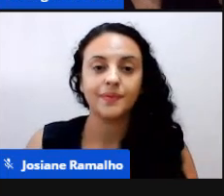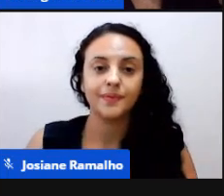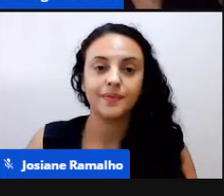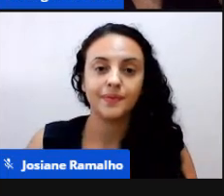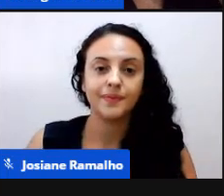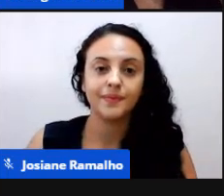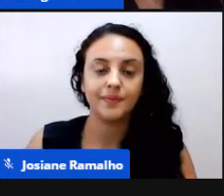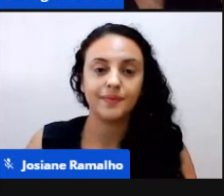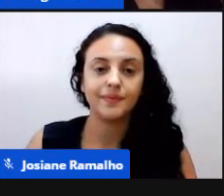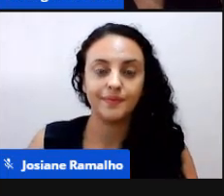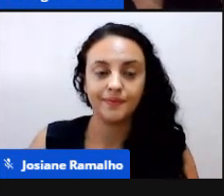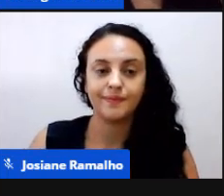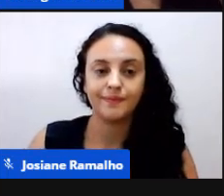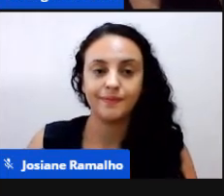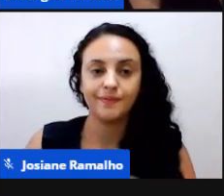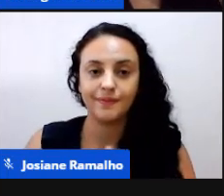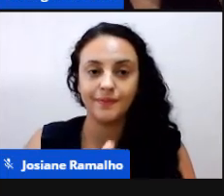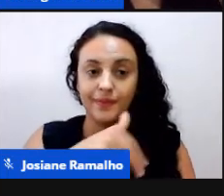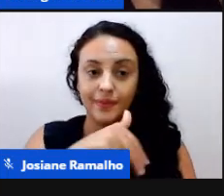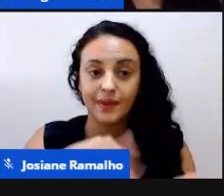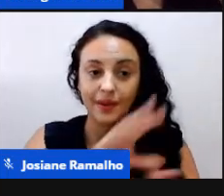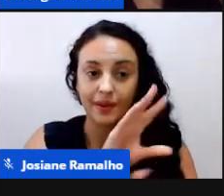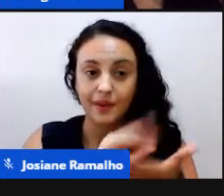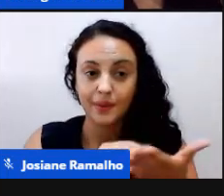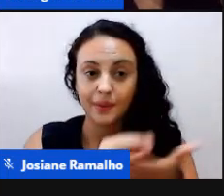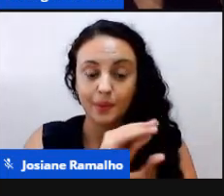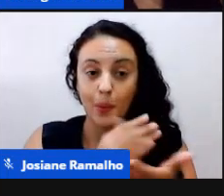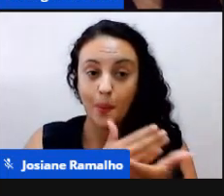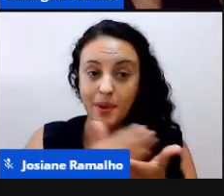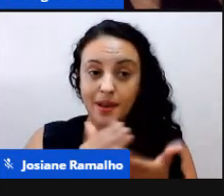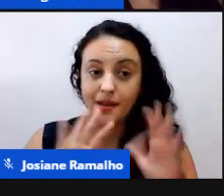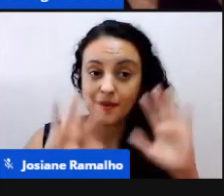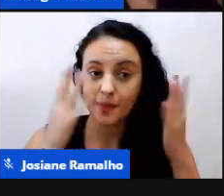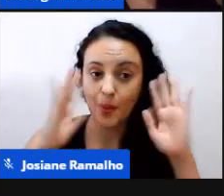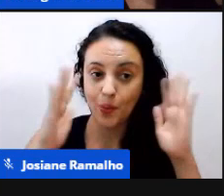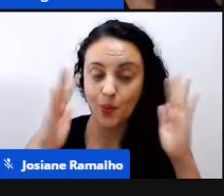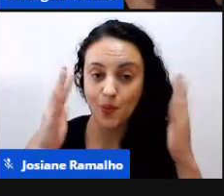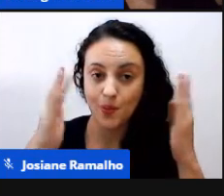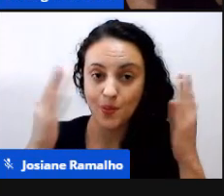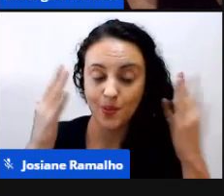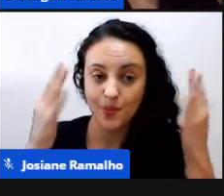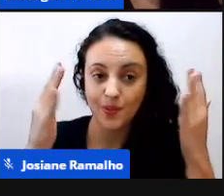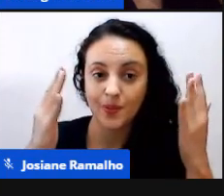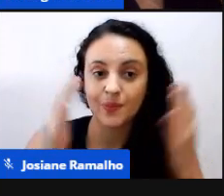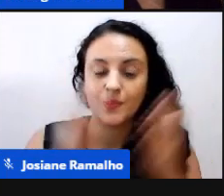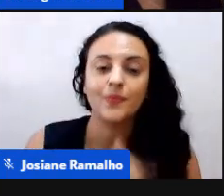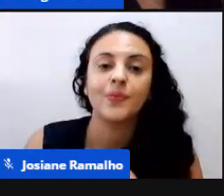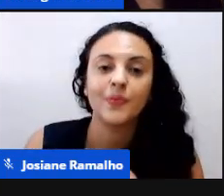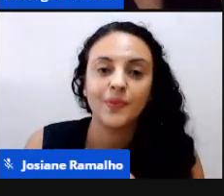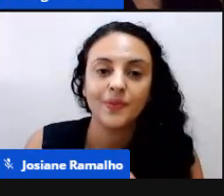Para começar, vamos levantar as mãos. Hey! Levanta as mãozinhas.